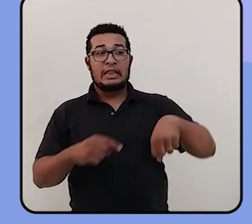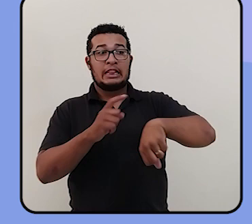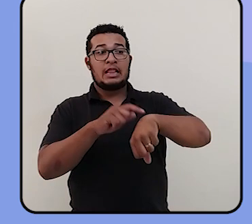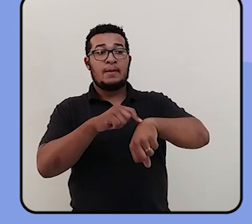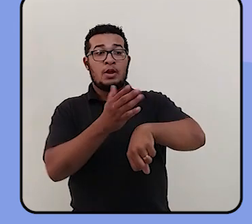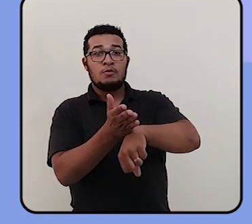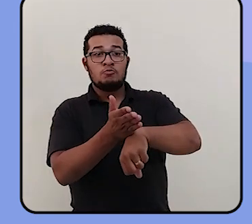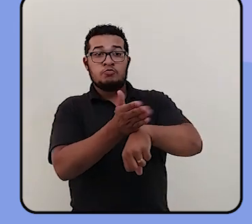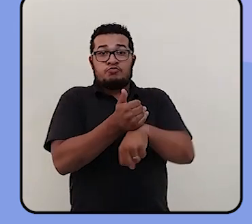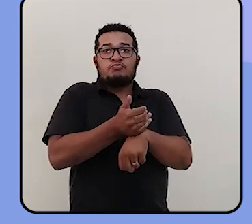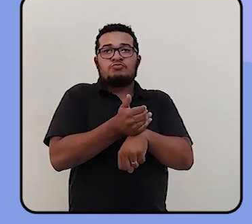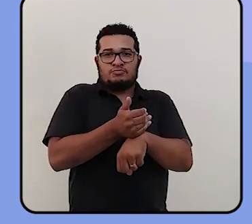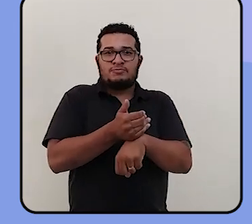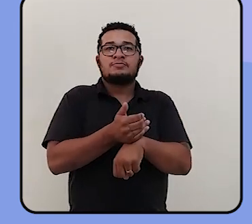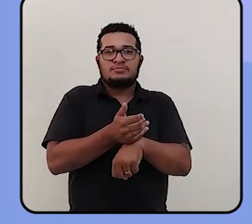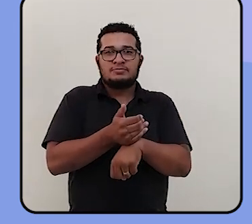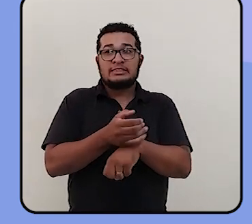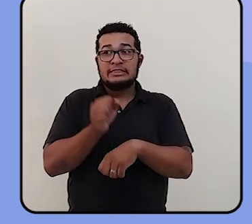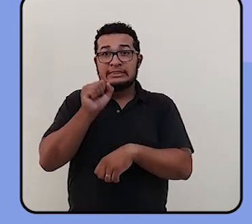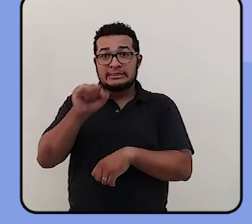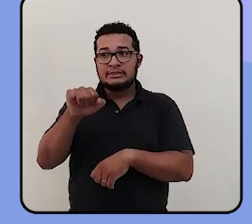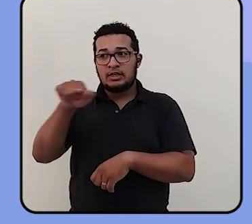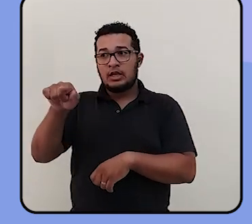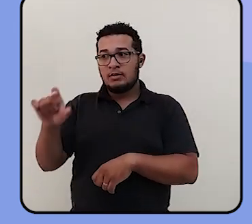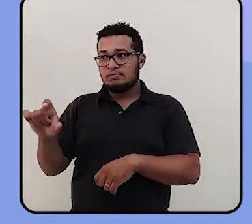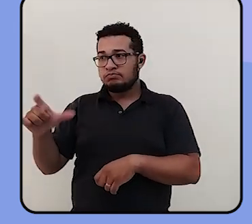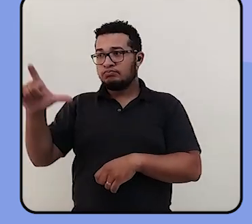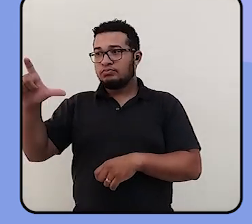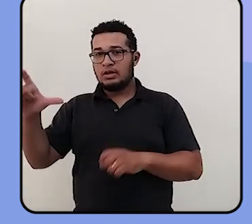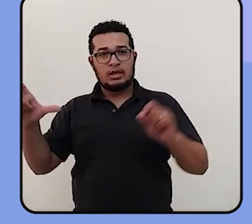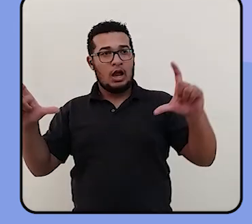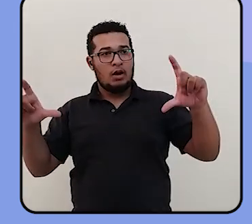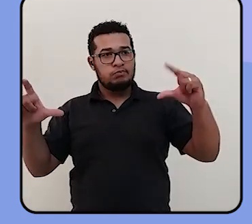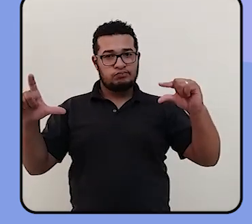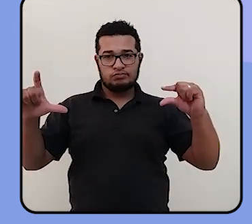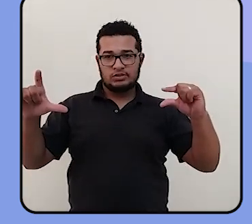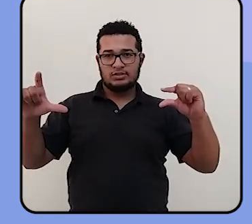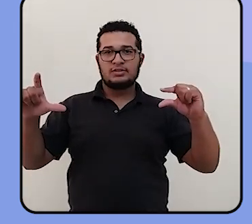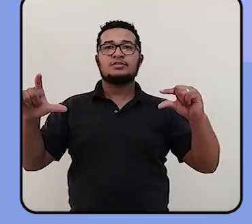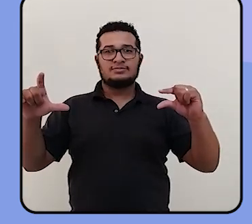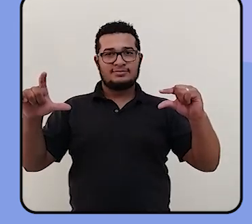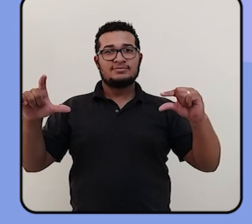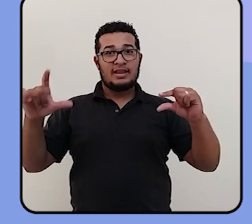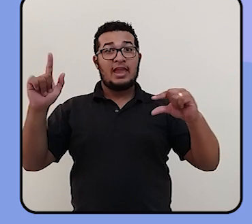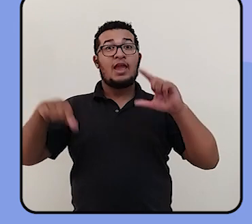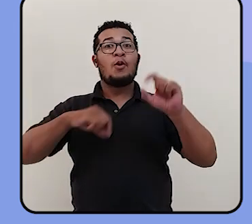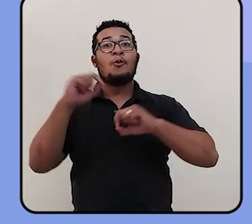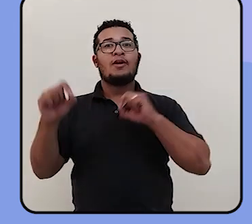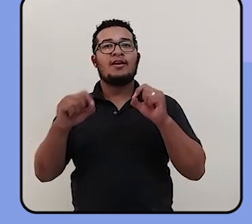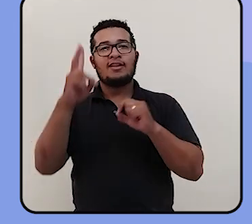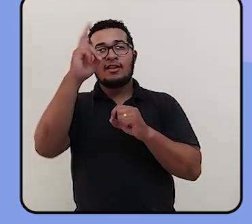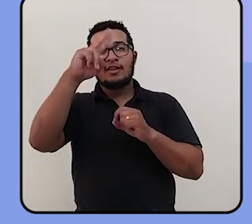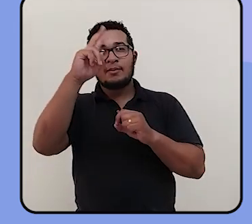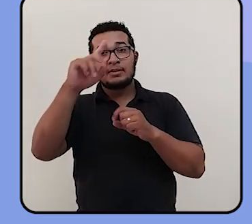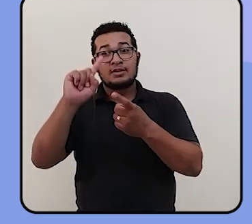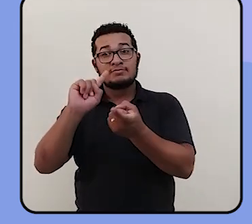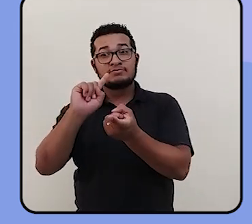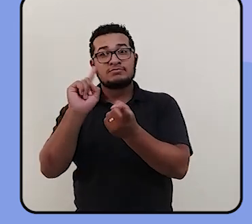o tempo diminuiu. Se uma quantidade aumenta e se a outra diminui, temos então aqui uma